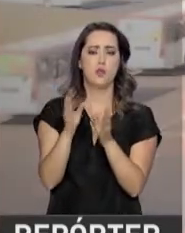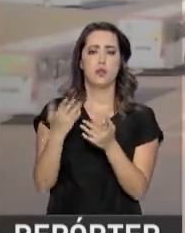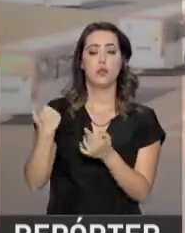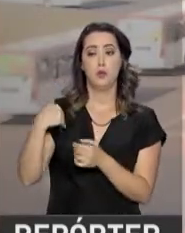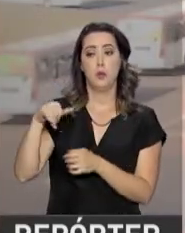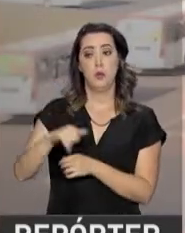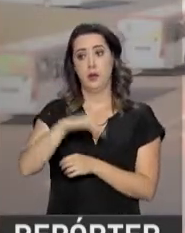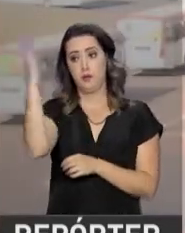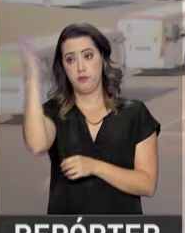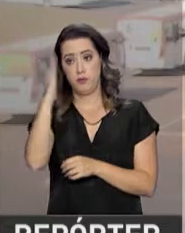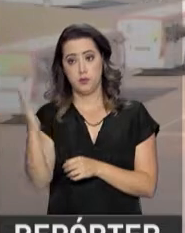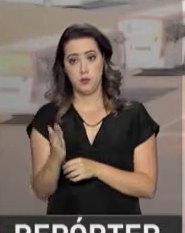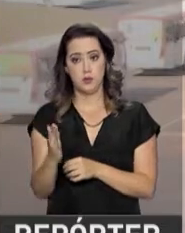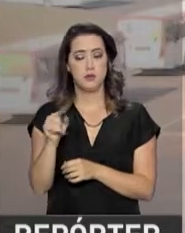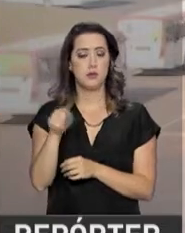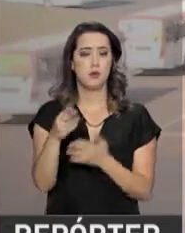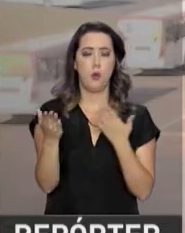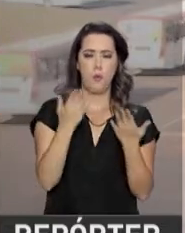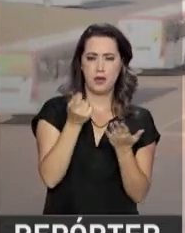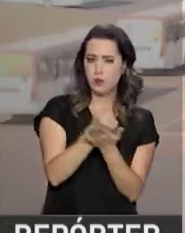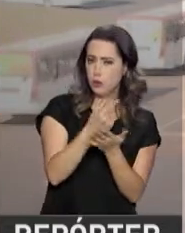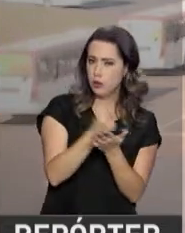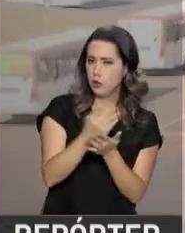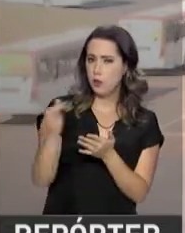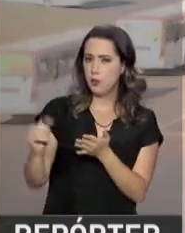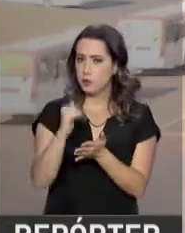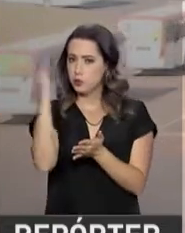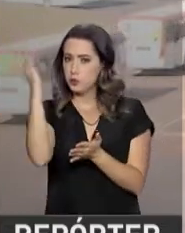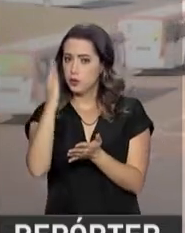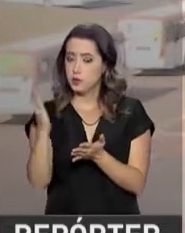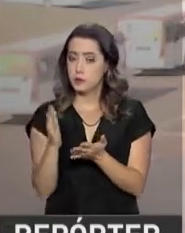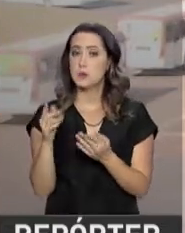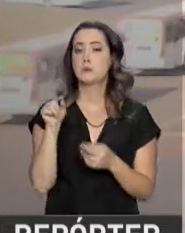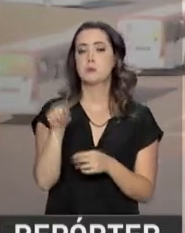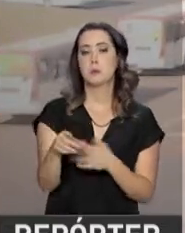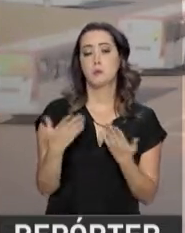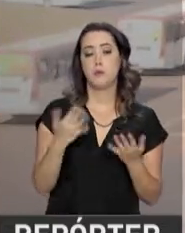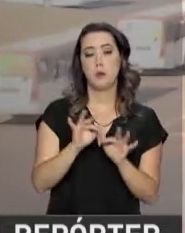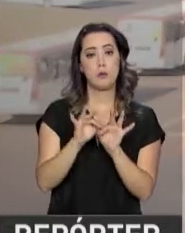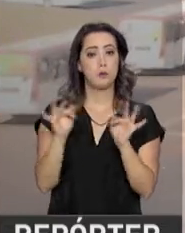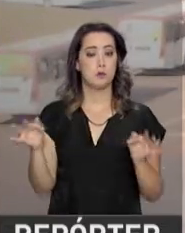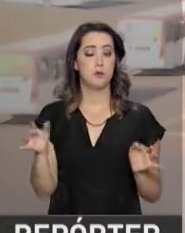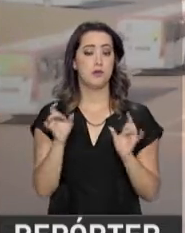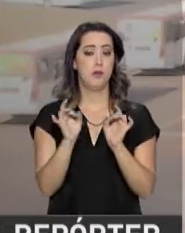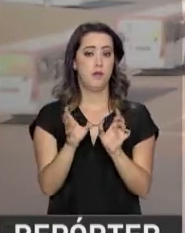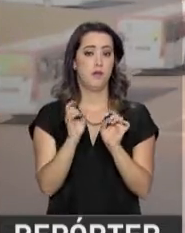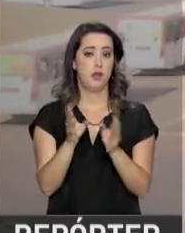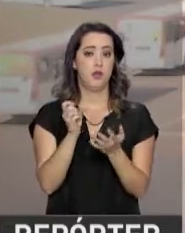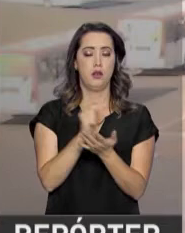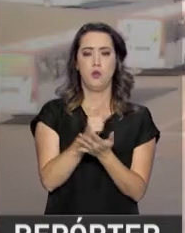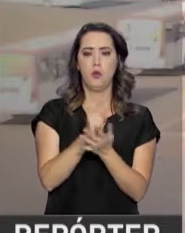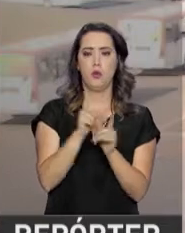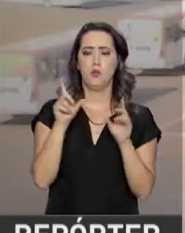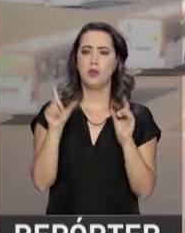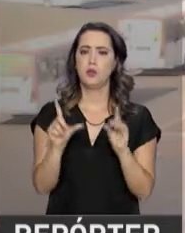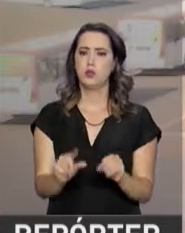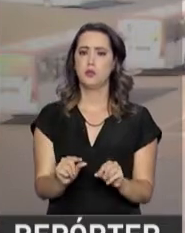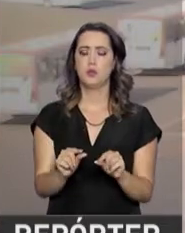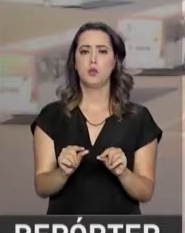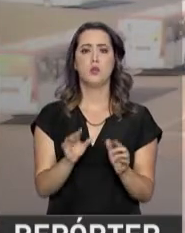importou de outros países o governo federal vem simplificando procedimentos para exportar reduzindo a burocracia